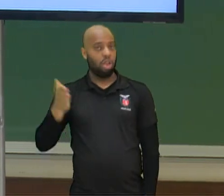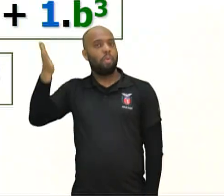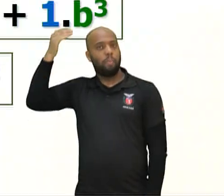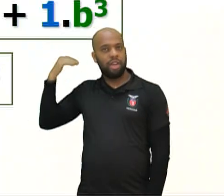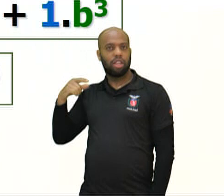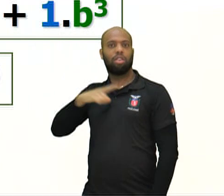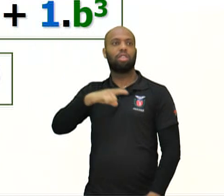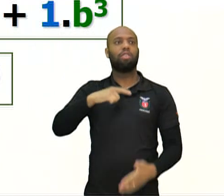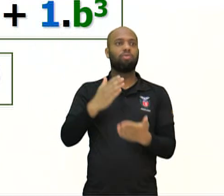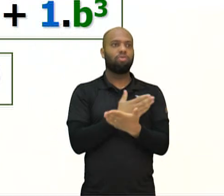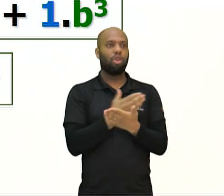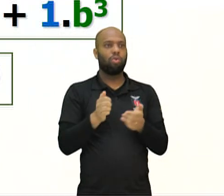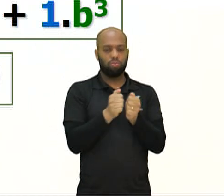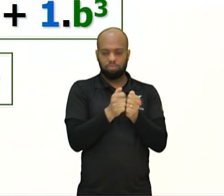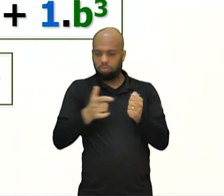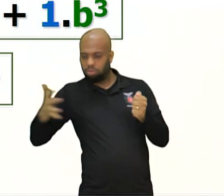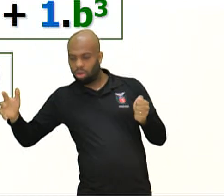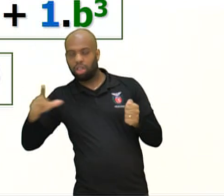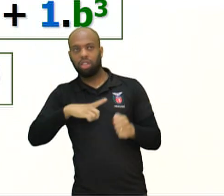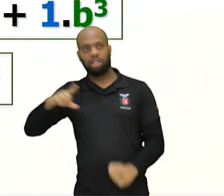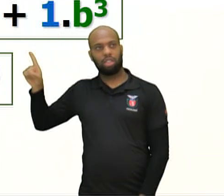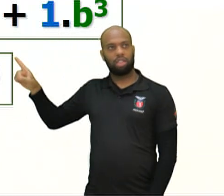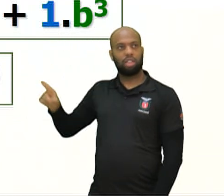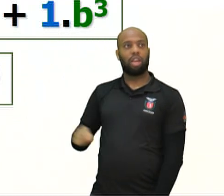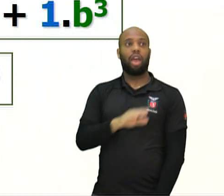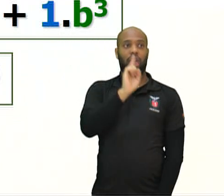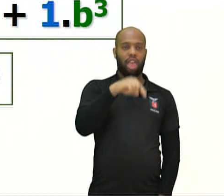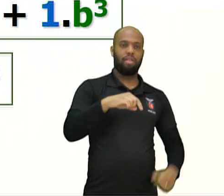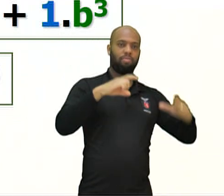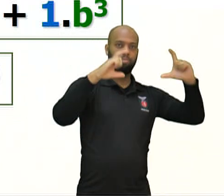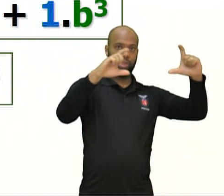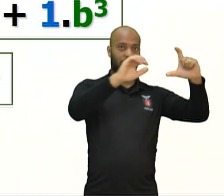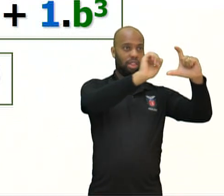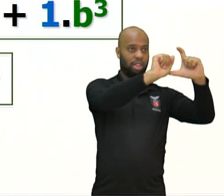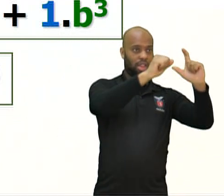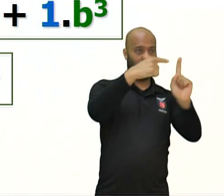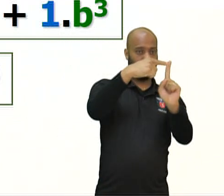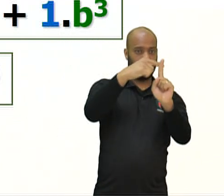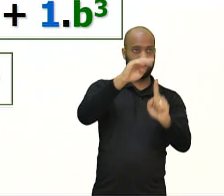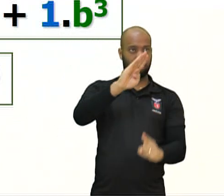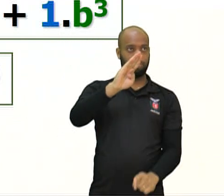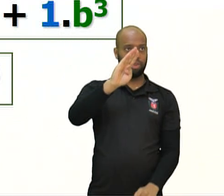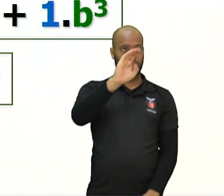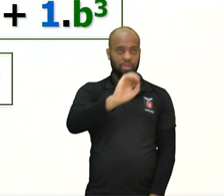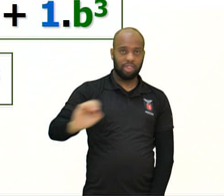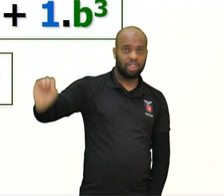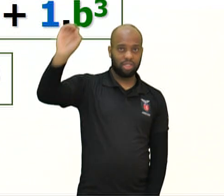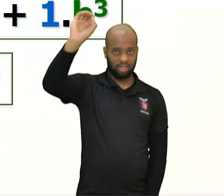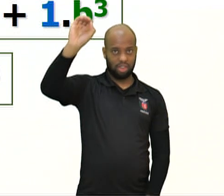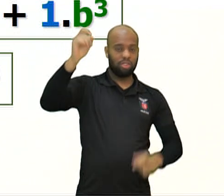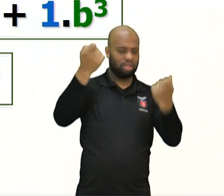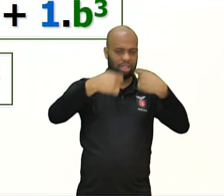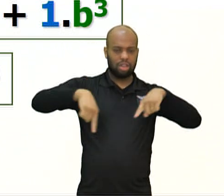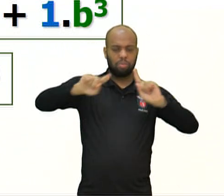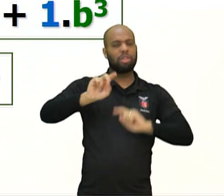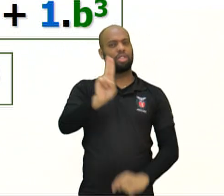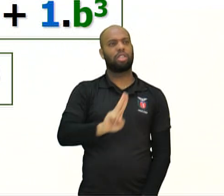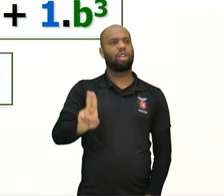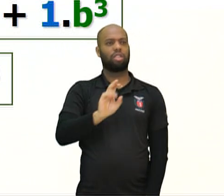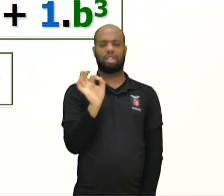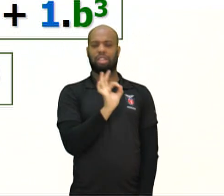algumas expansões. Então, aqui eu tenho o binômio de A mais B elevado a zero. Esse daqui a gente não precisa nem